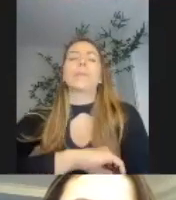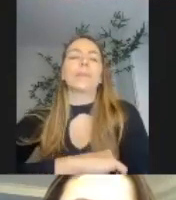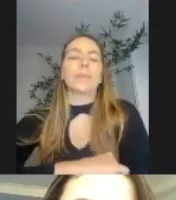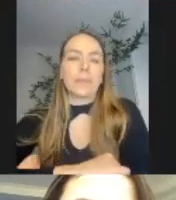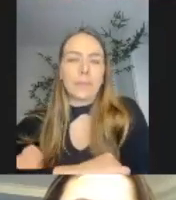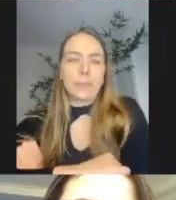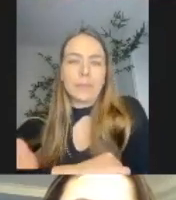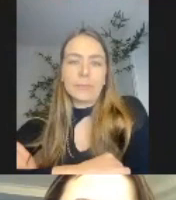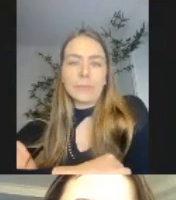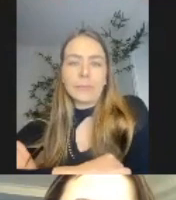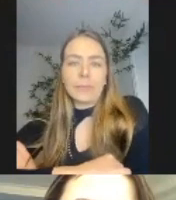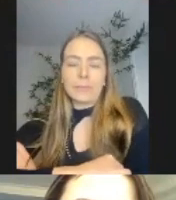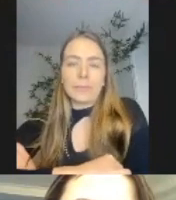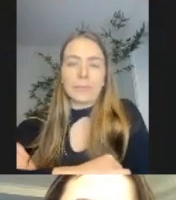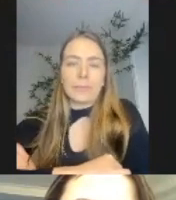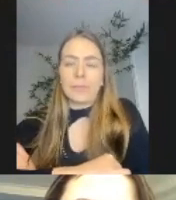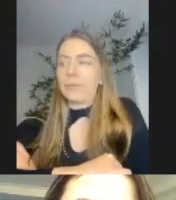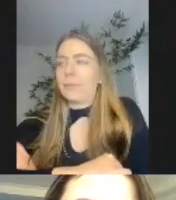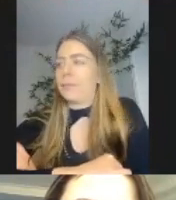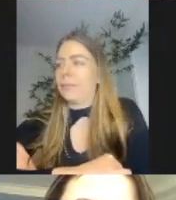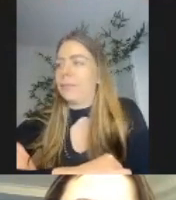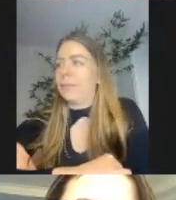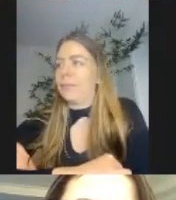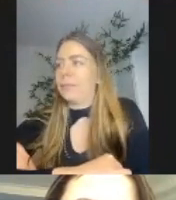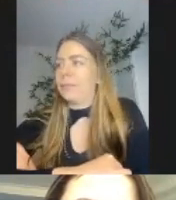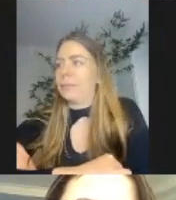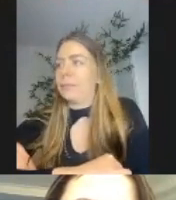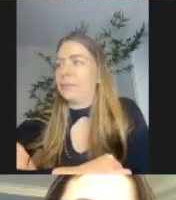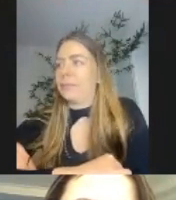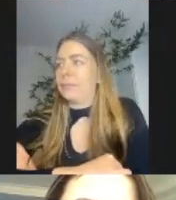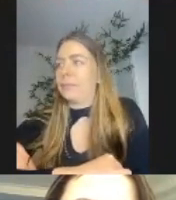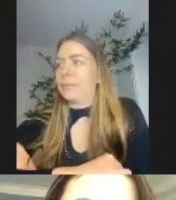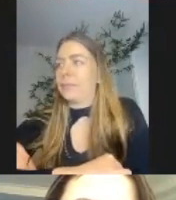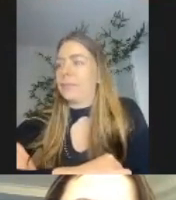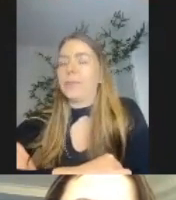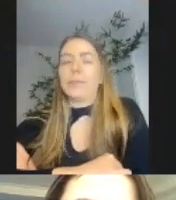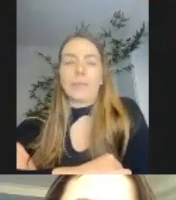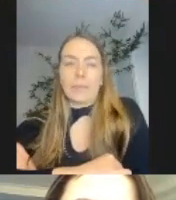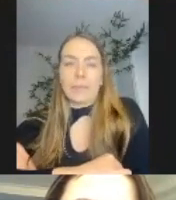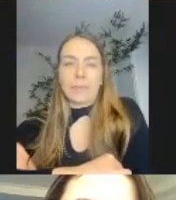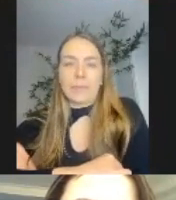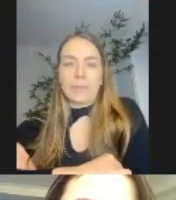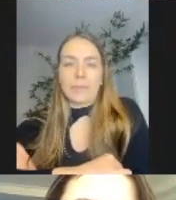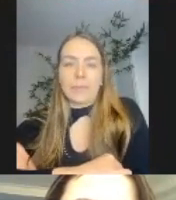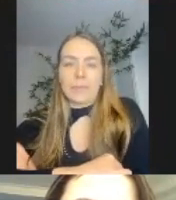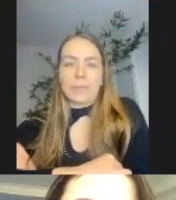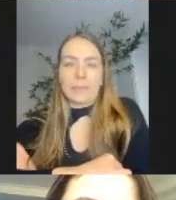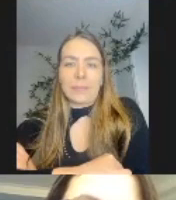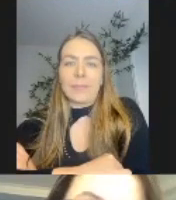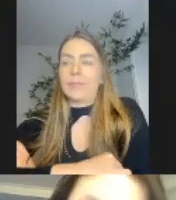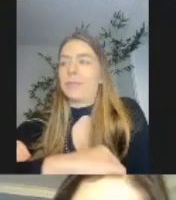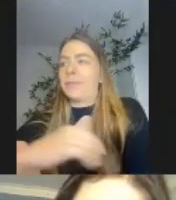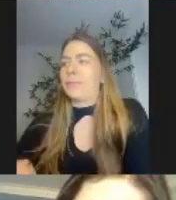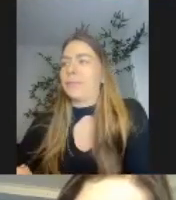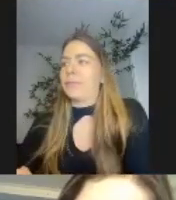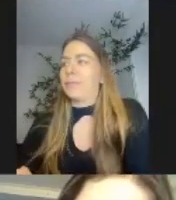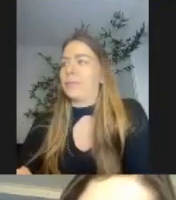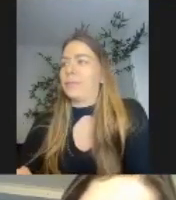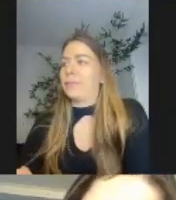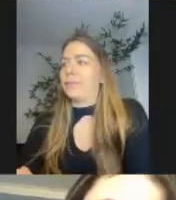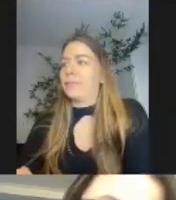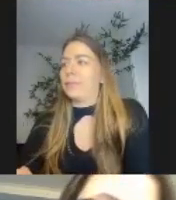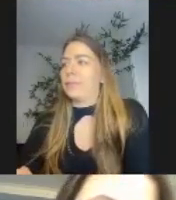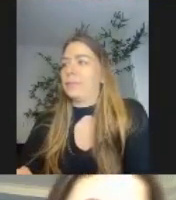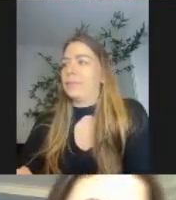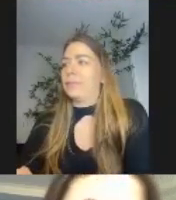sou nutricionista que todos os dias eu consigo fazer refeições incríveis, né, dentro da minha casa. Então, assim, por exemplo, algumas vezes